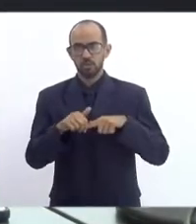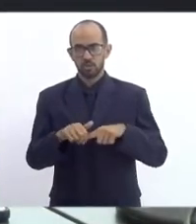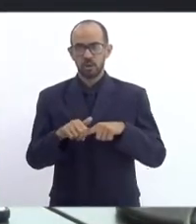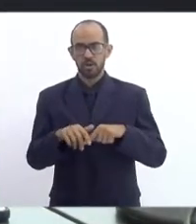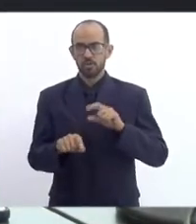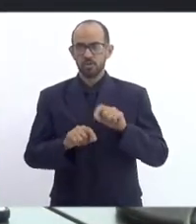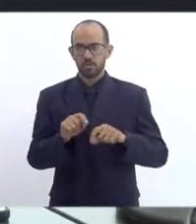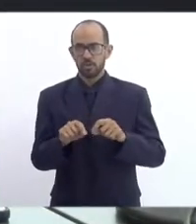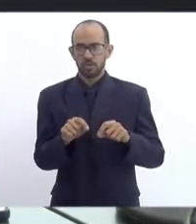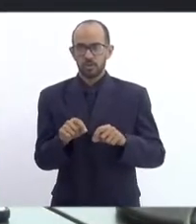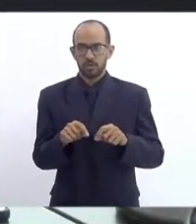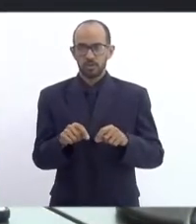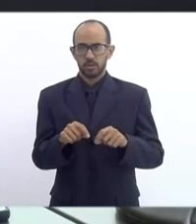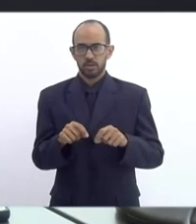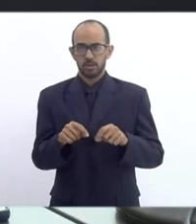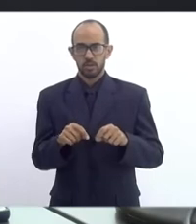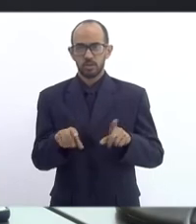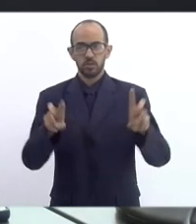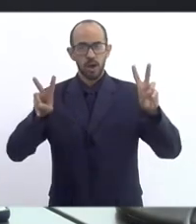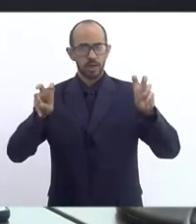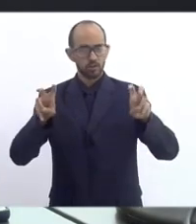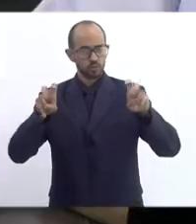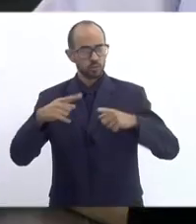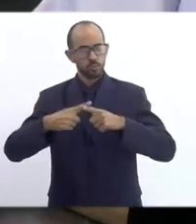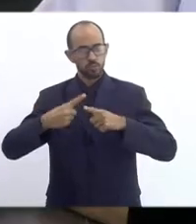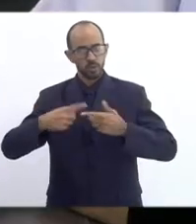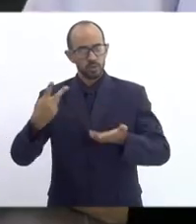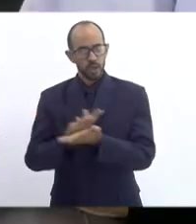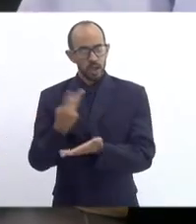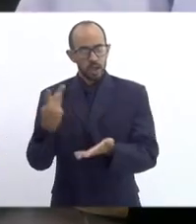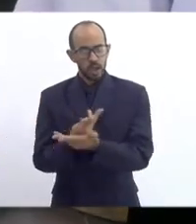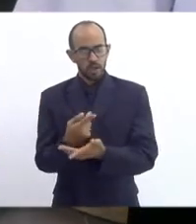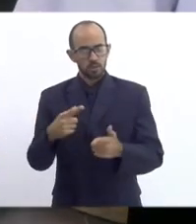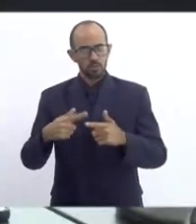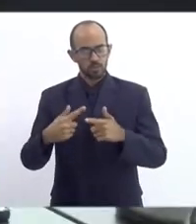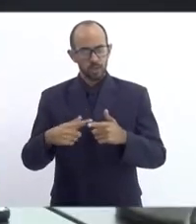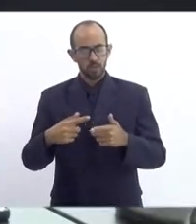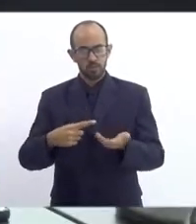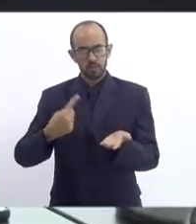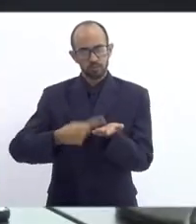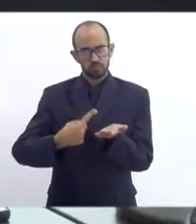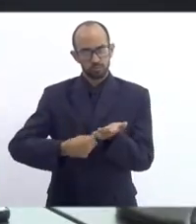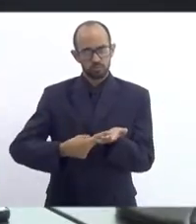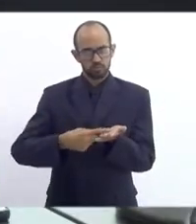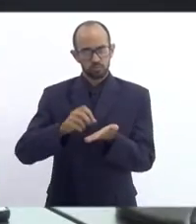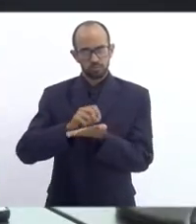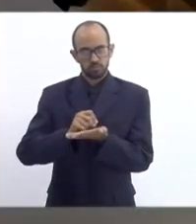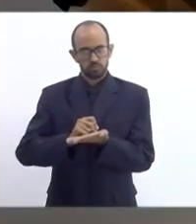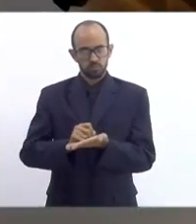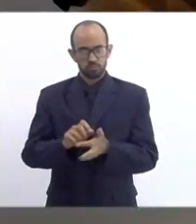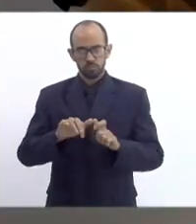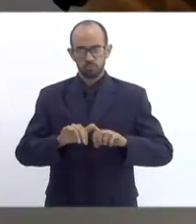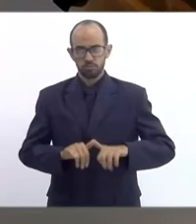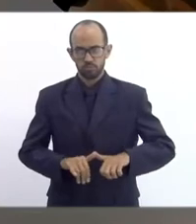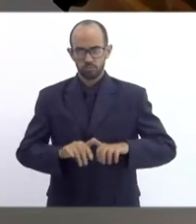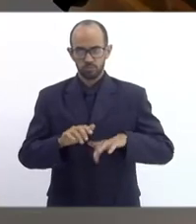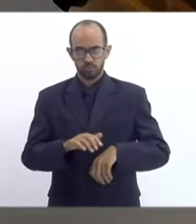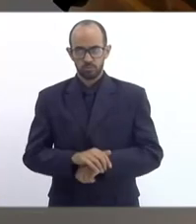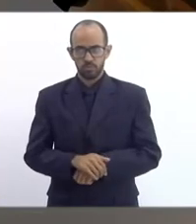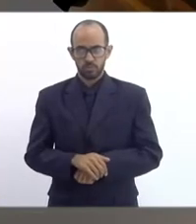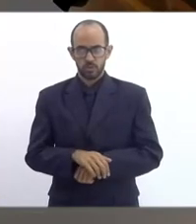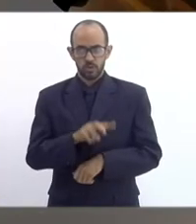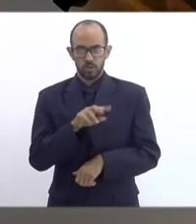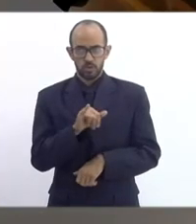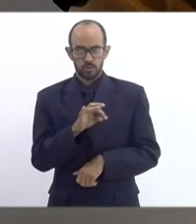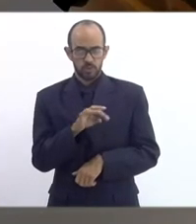também... No mérito, por que isso está errado? Tá bom. Porque aí fica consignado pedido, escrito. De acordo. O pedido de vista do deputado Luiz Paulo, senhor presidente,